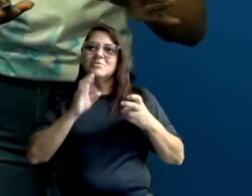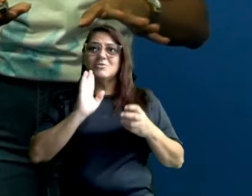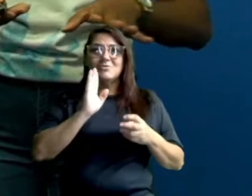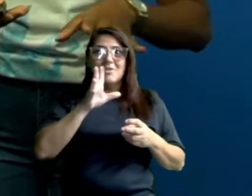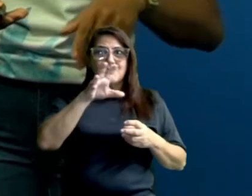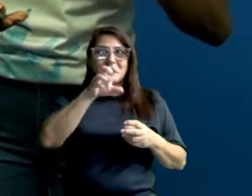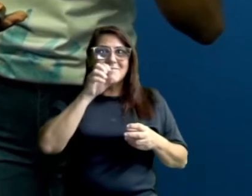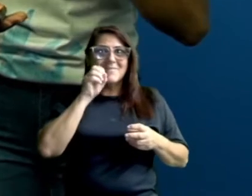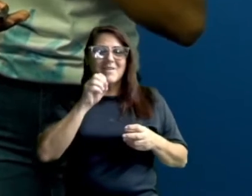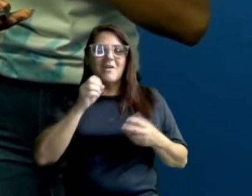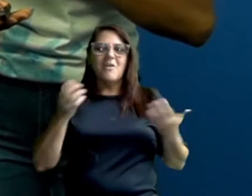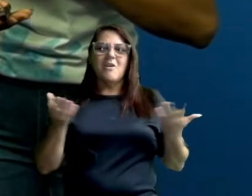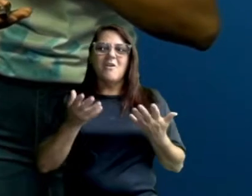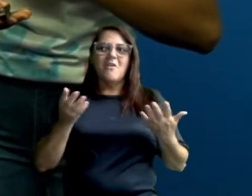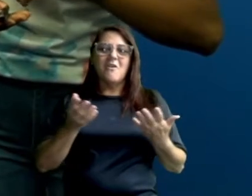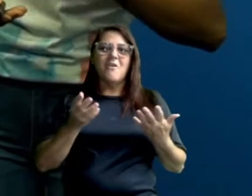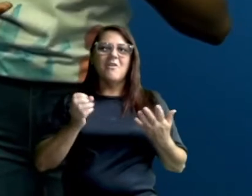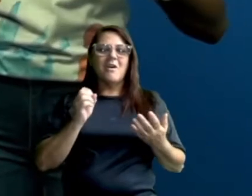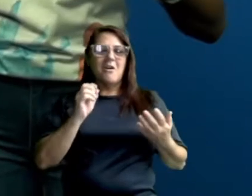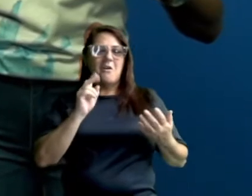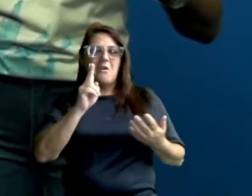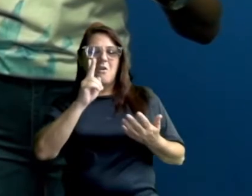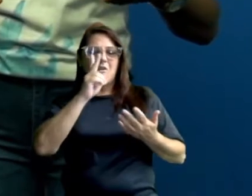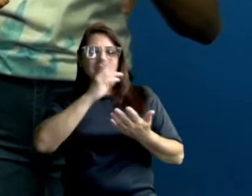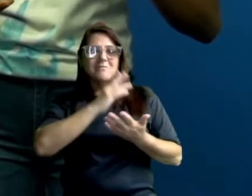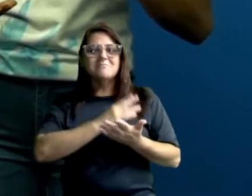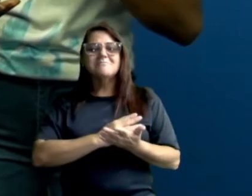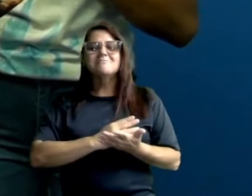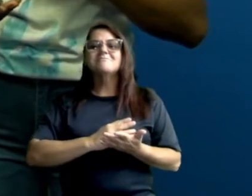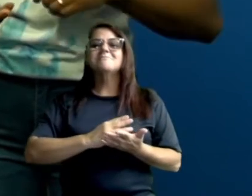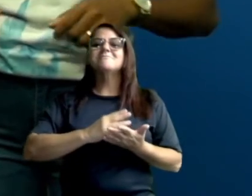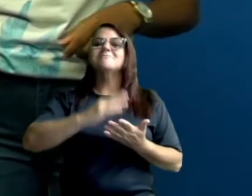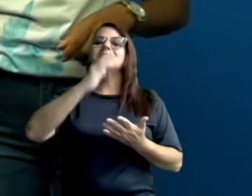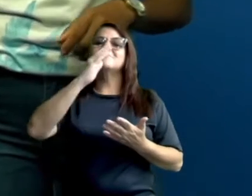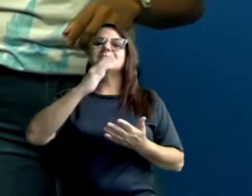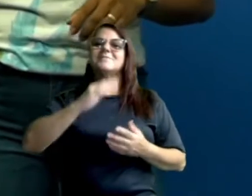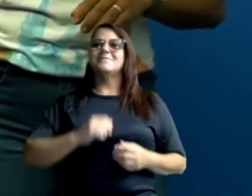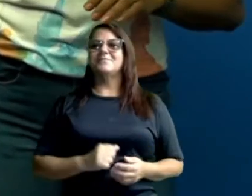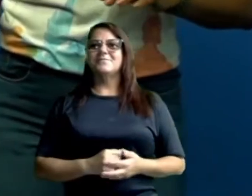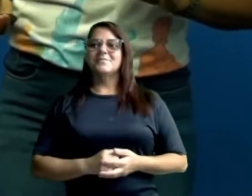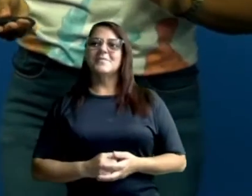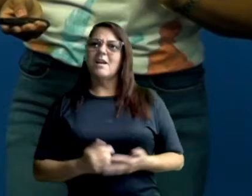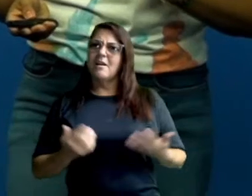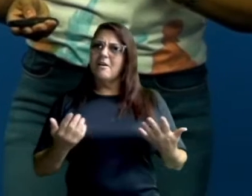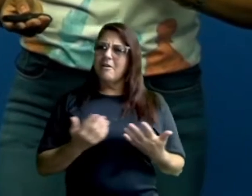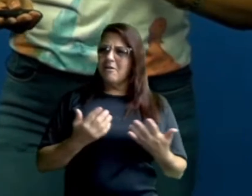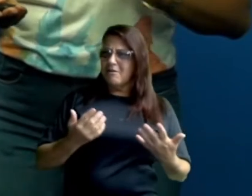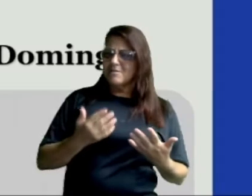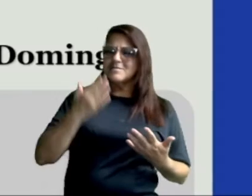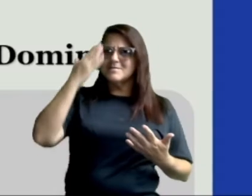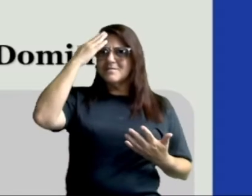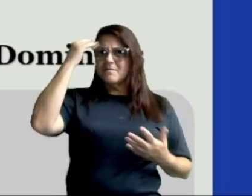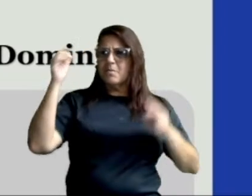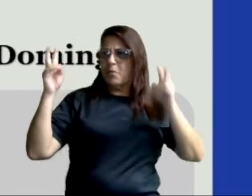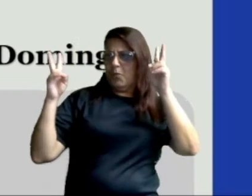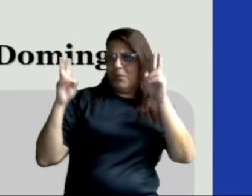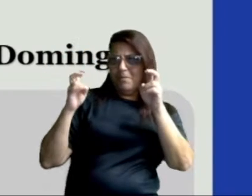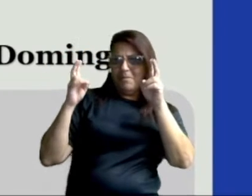material? Então, ó, let's go! Como diz no inglês, vamos lá? Vamos saber o tema de